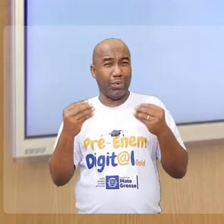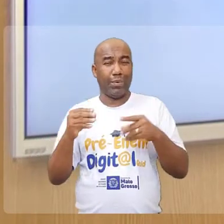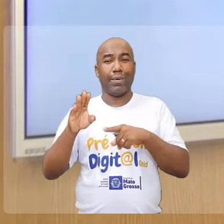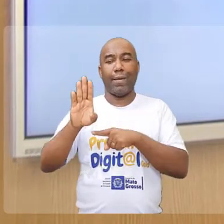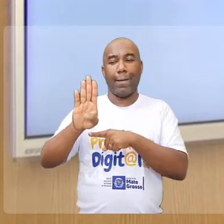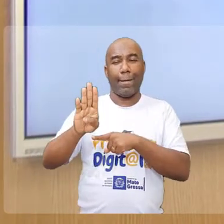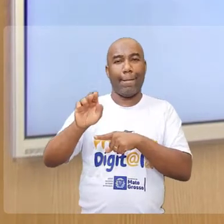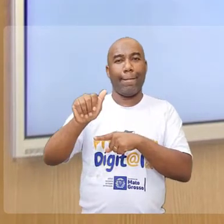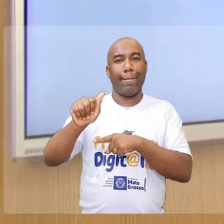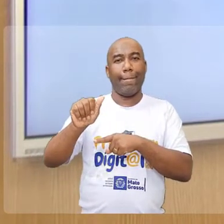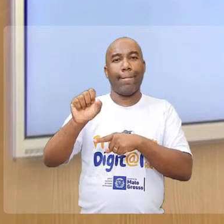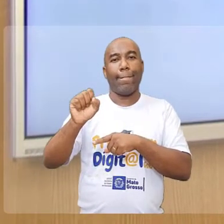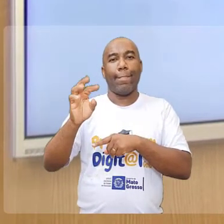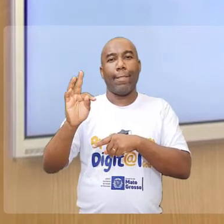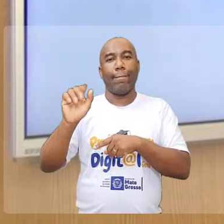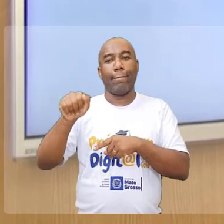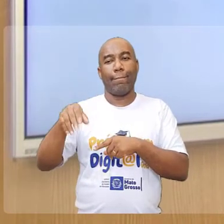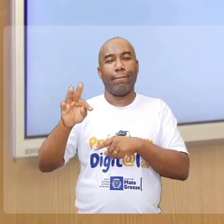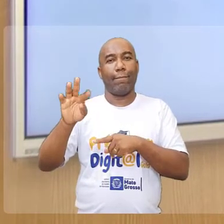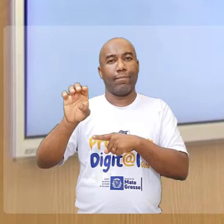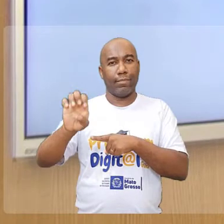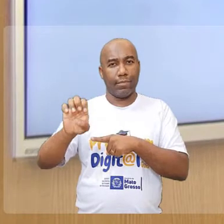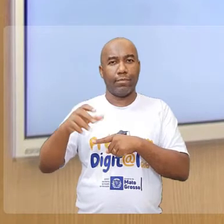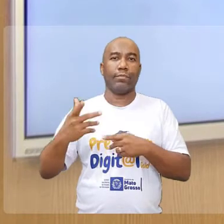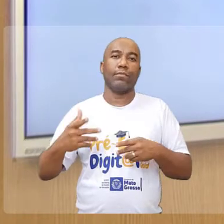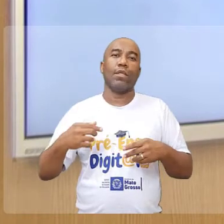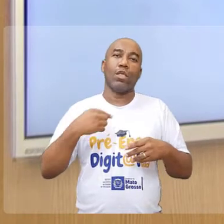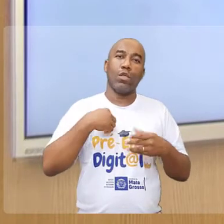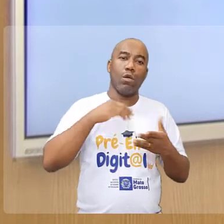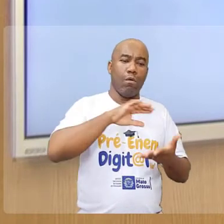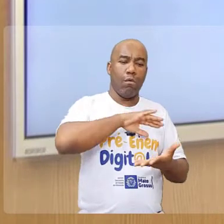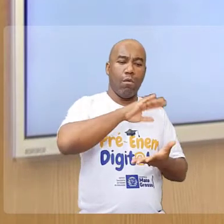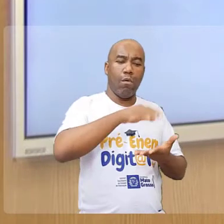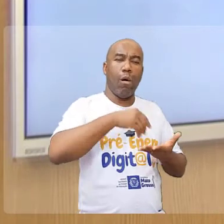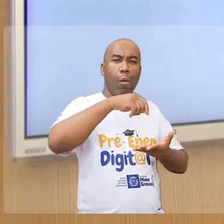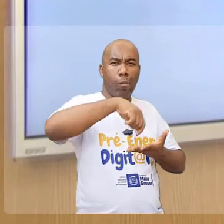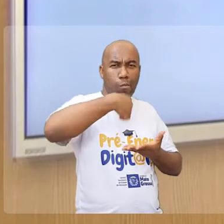comi bastante. Eu como bastante.